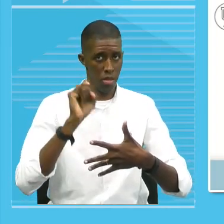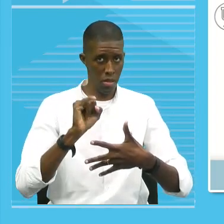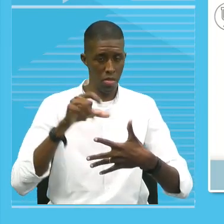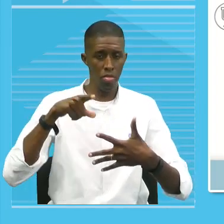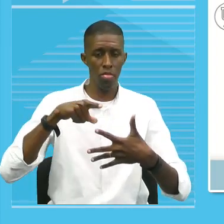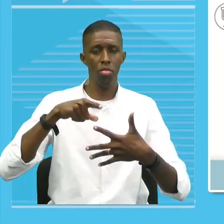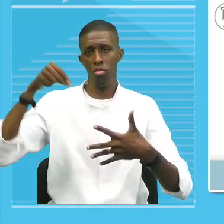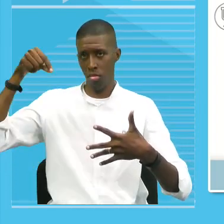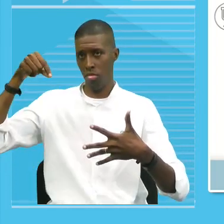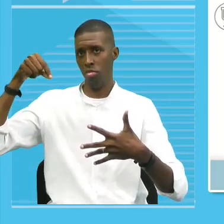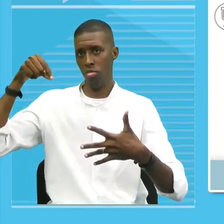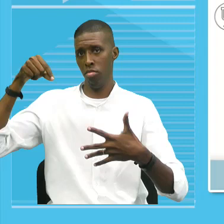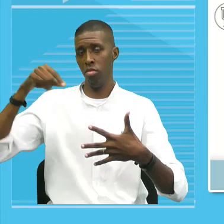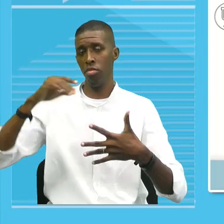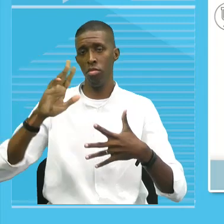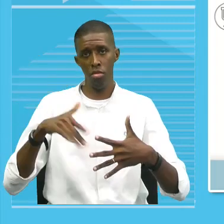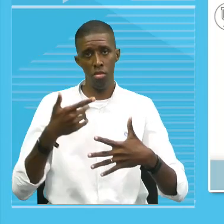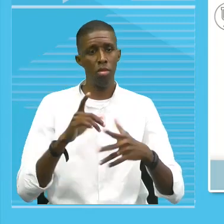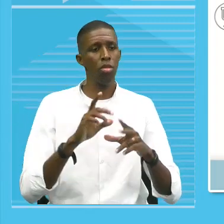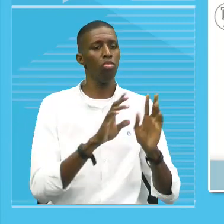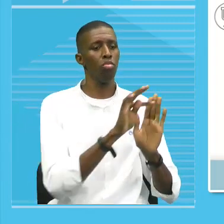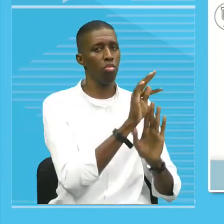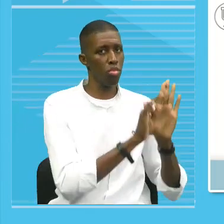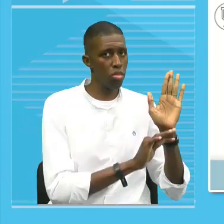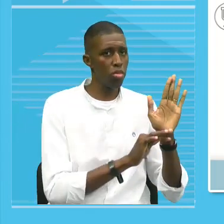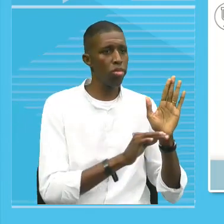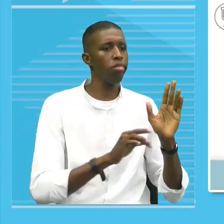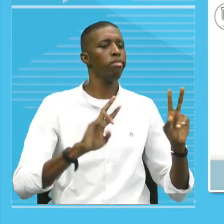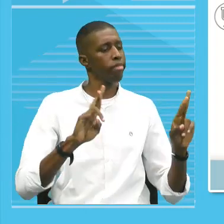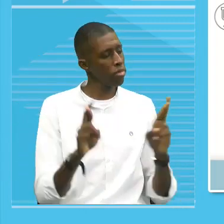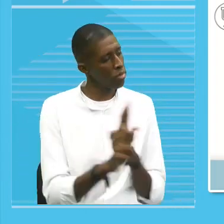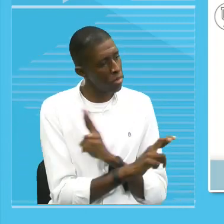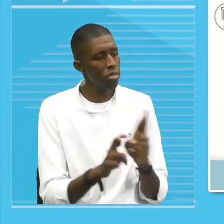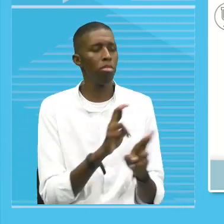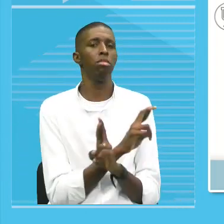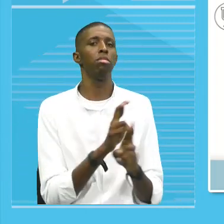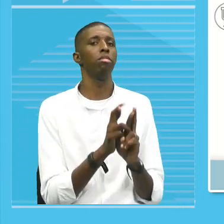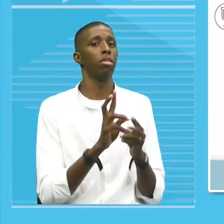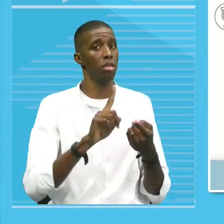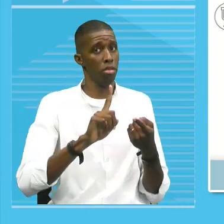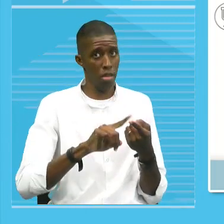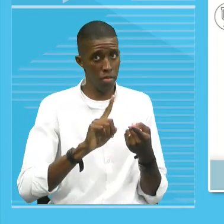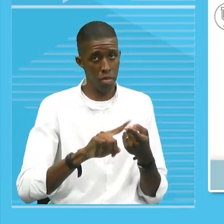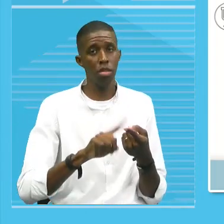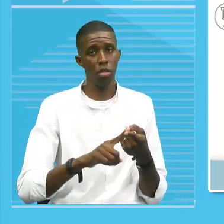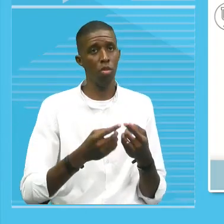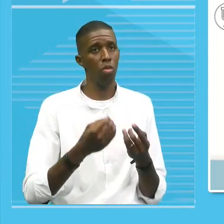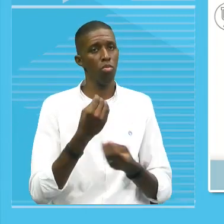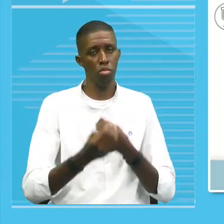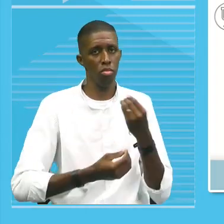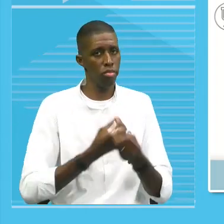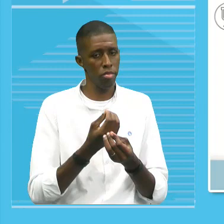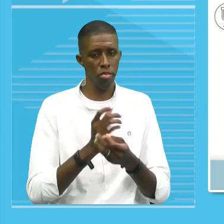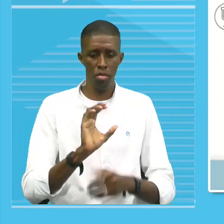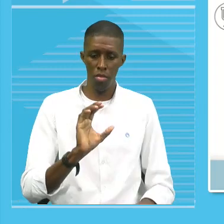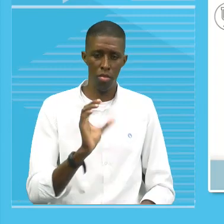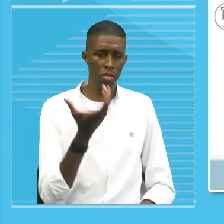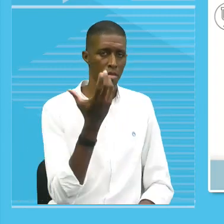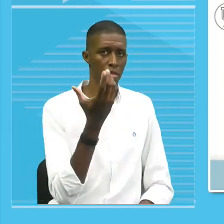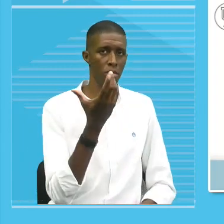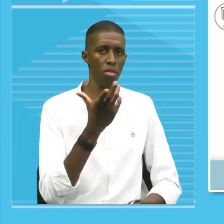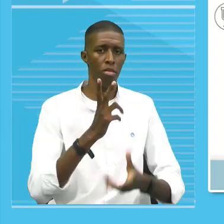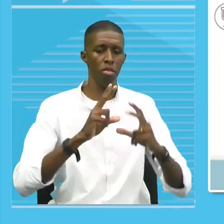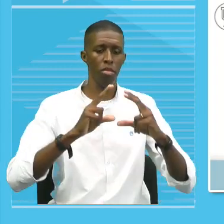o texto tem que falar sobre vários ou mais de um né processos de reciclagem Tem que focar